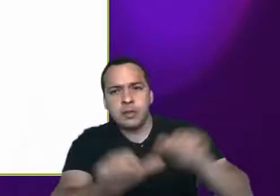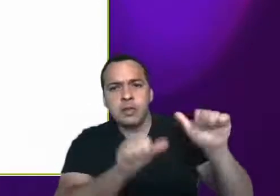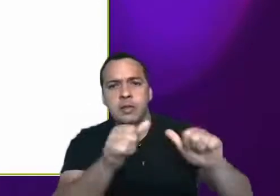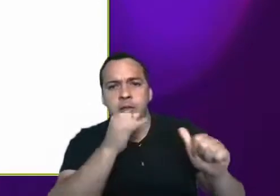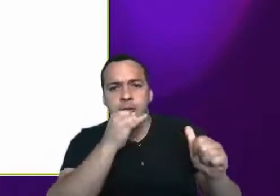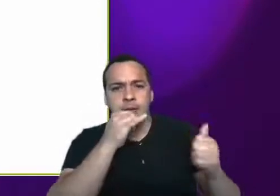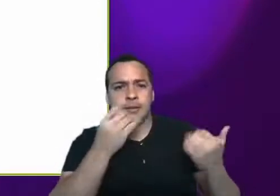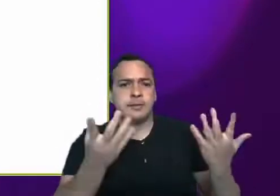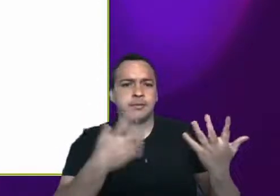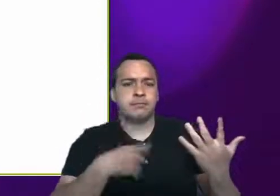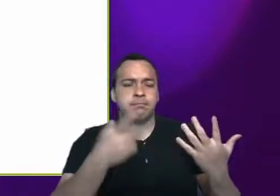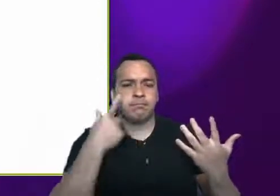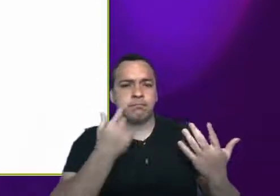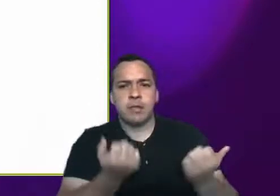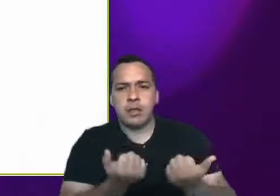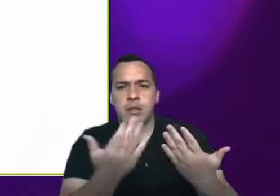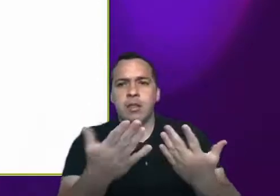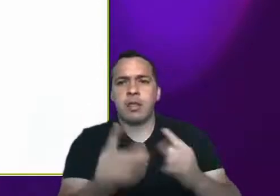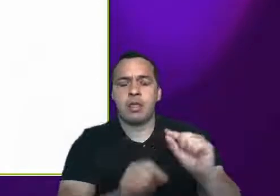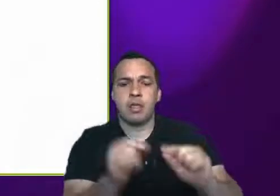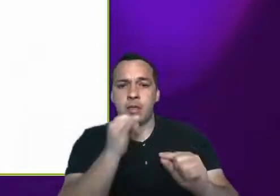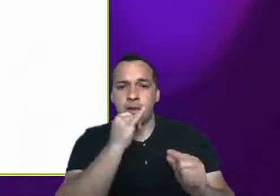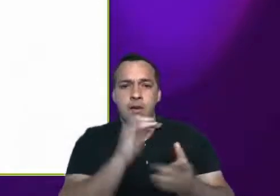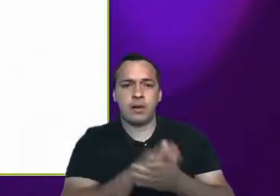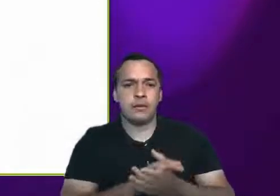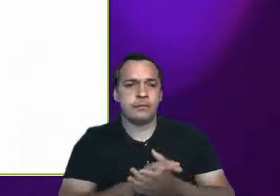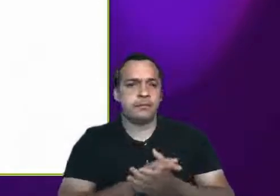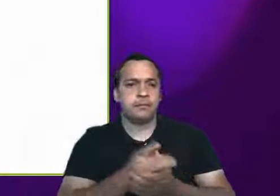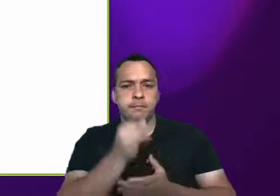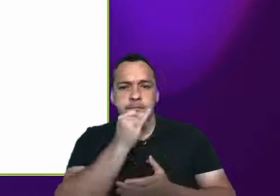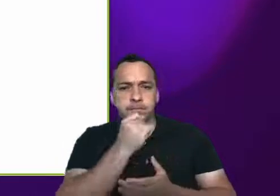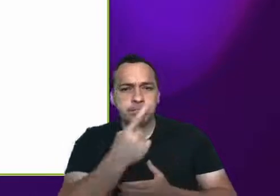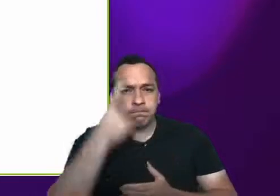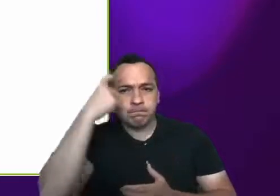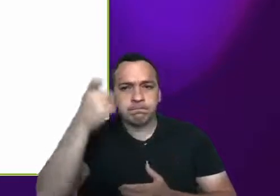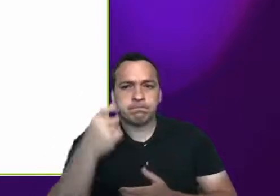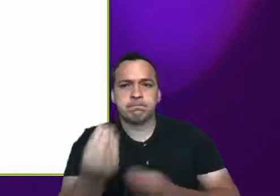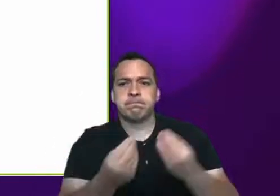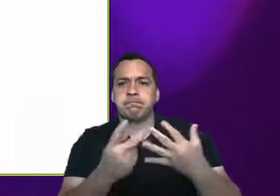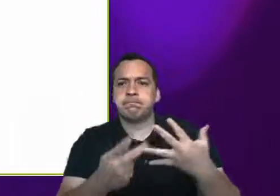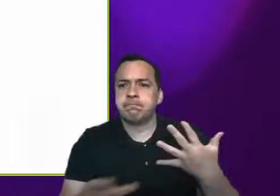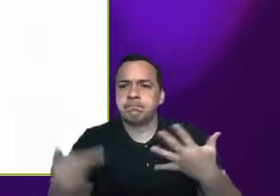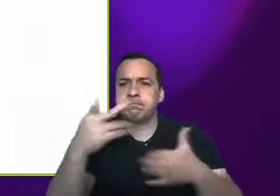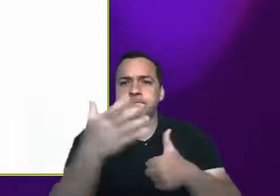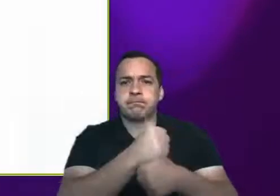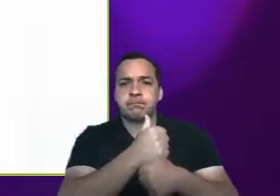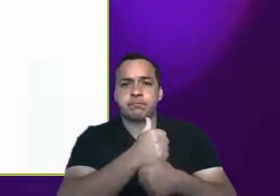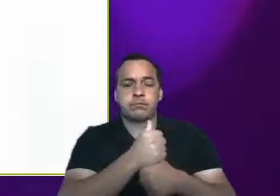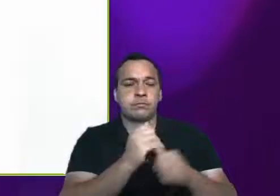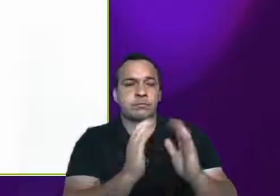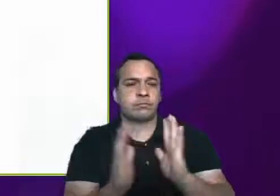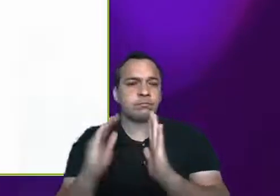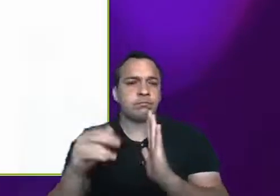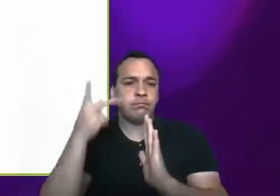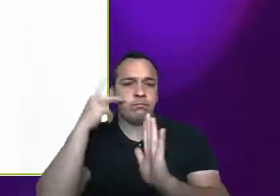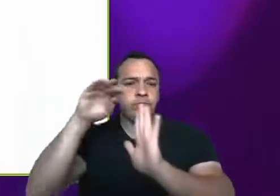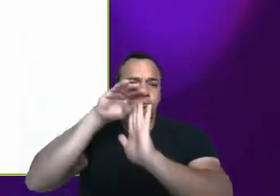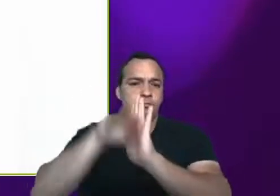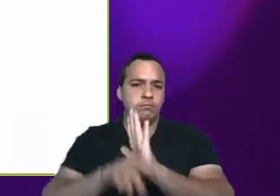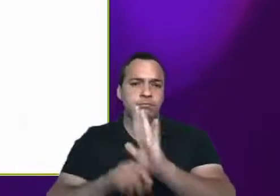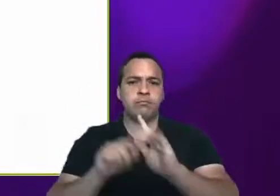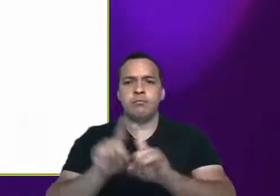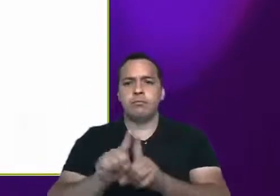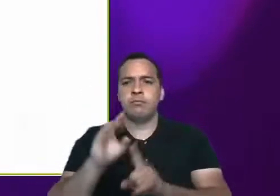se transforma num score para oferecer uma ideia de priorização da